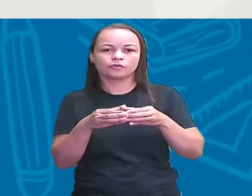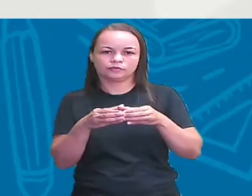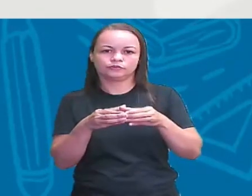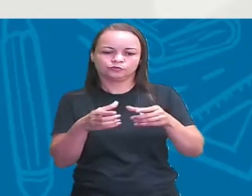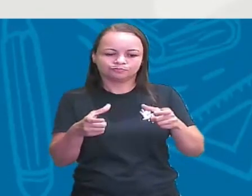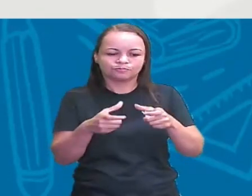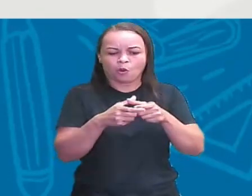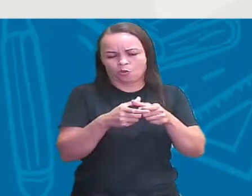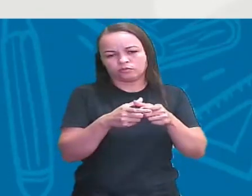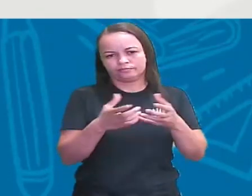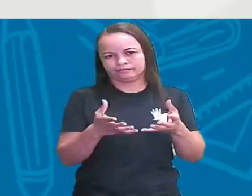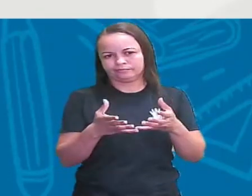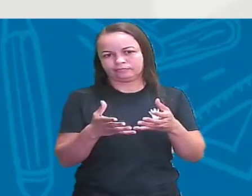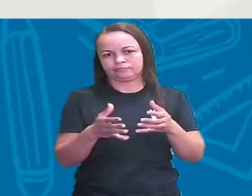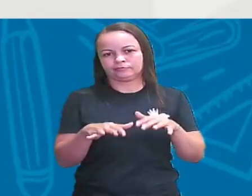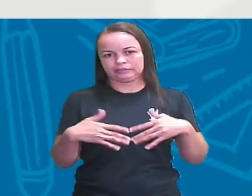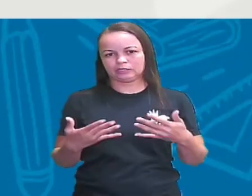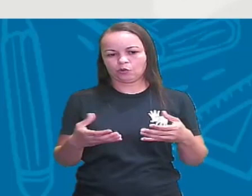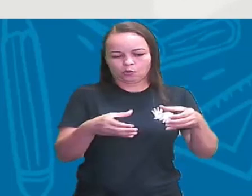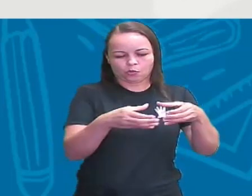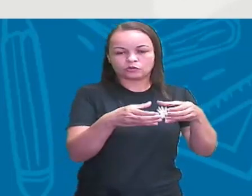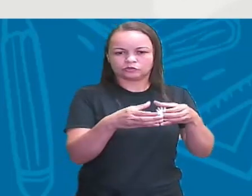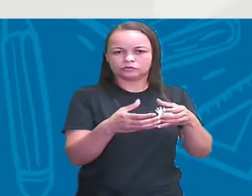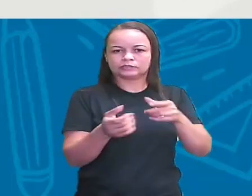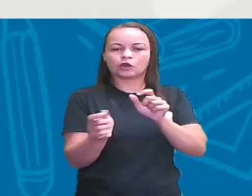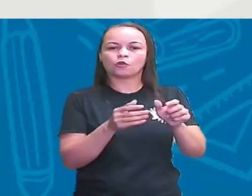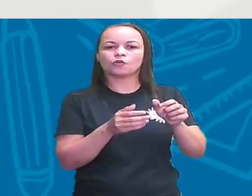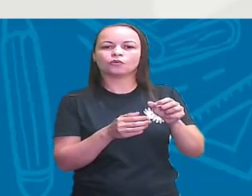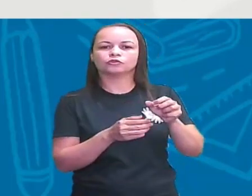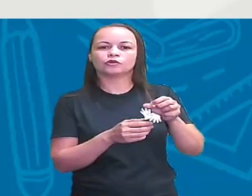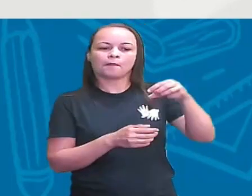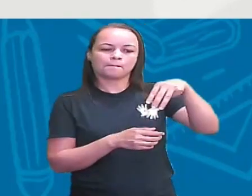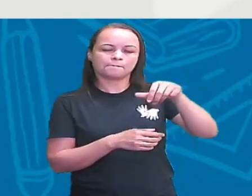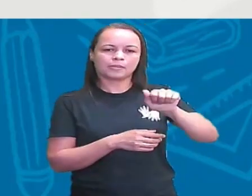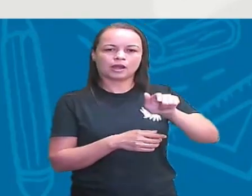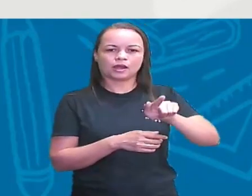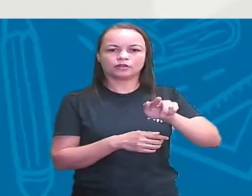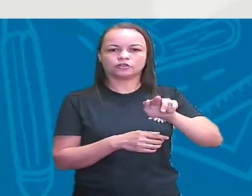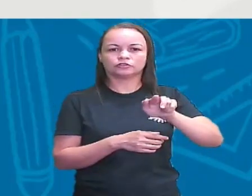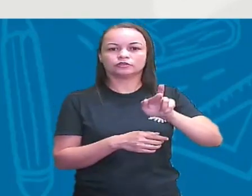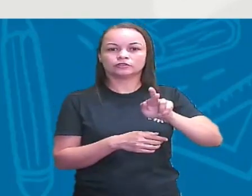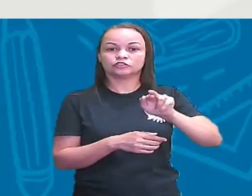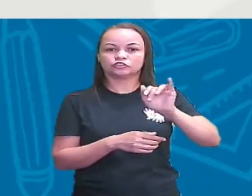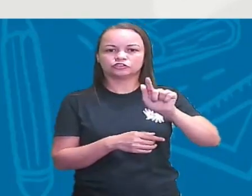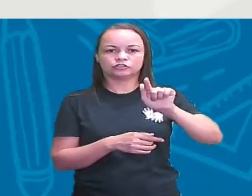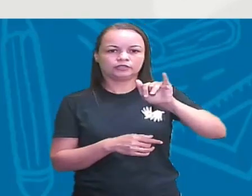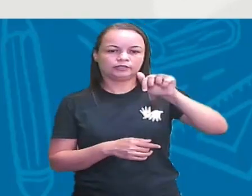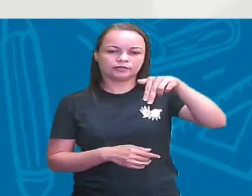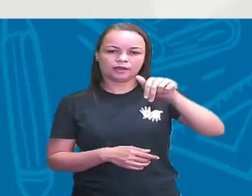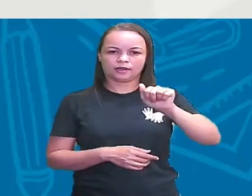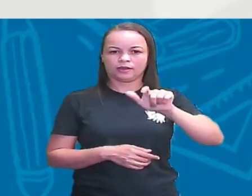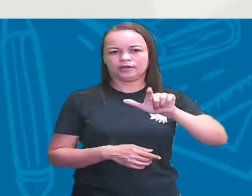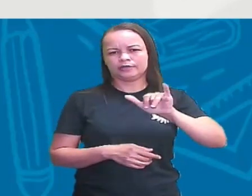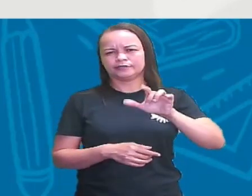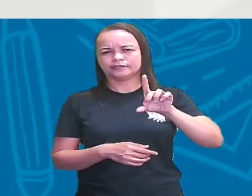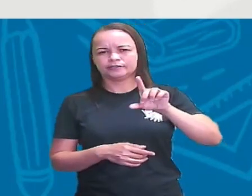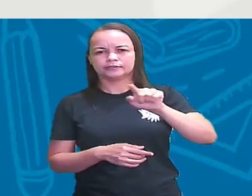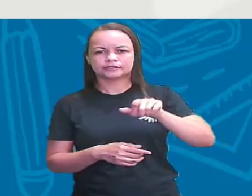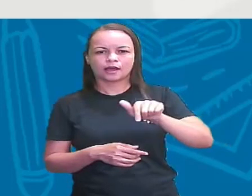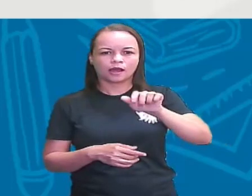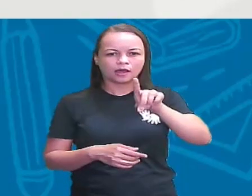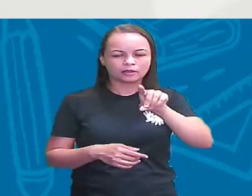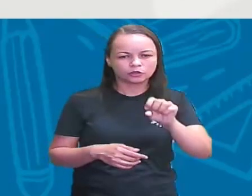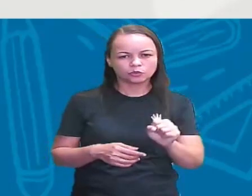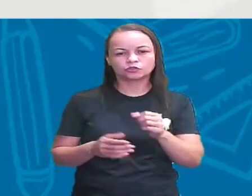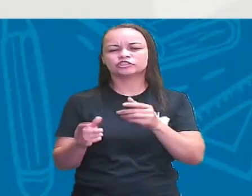ou seja, são os grupos marginalizados que estão aí na periferia, né, desse status